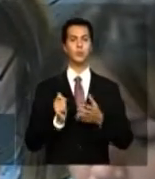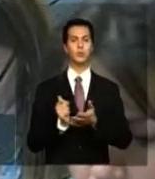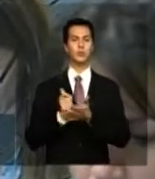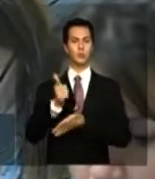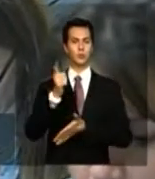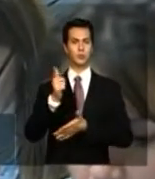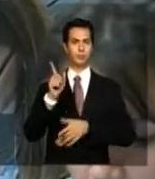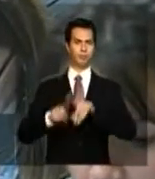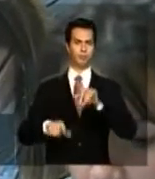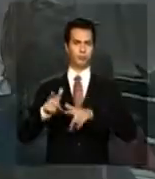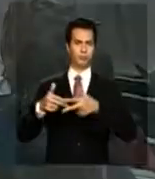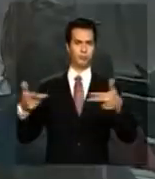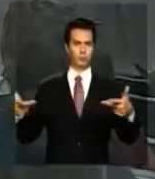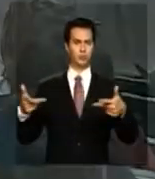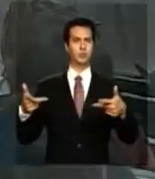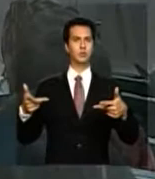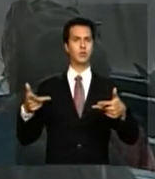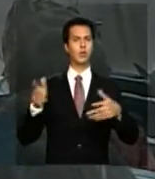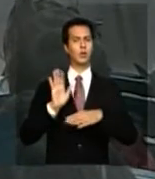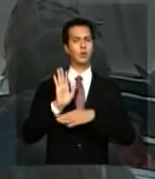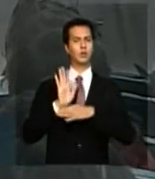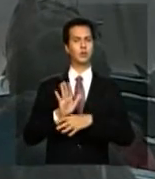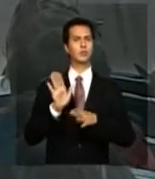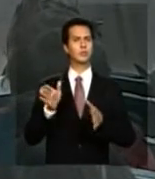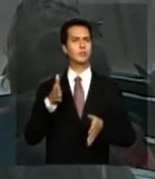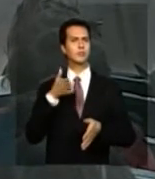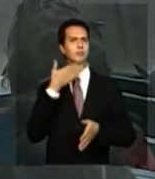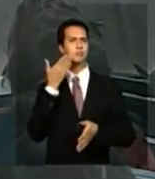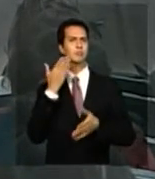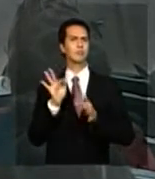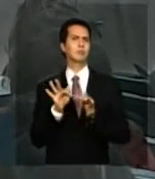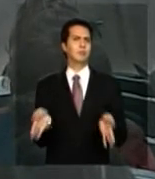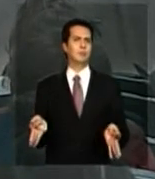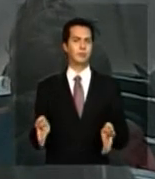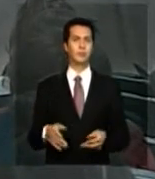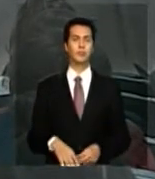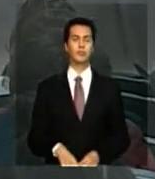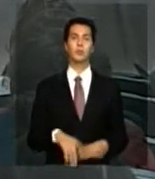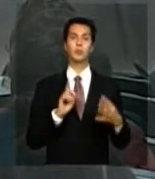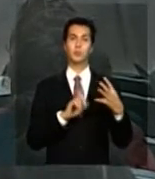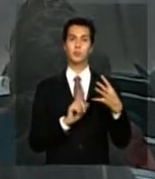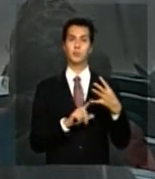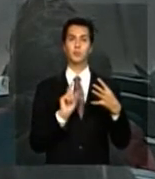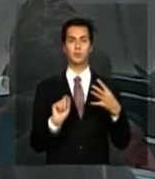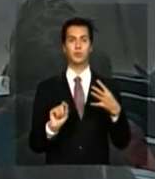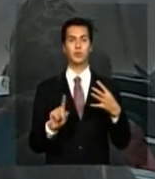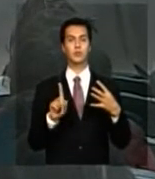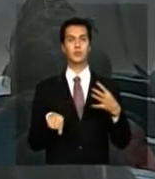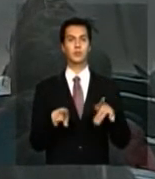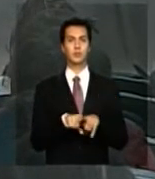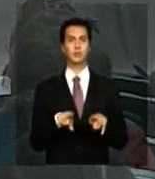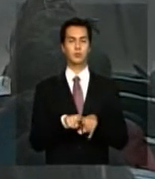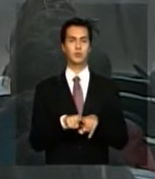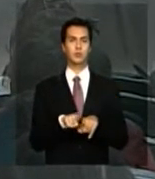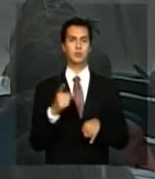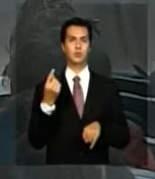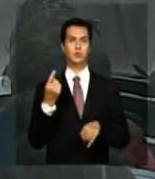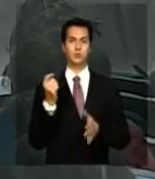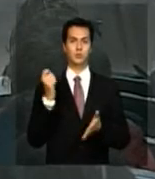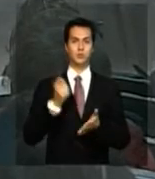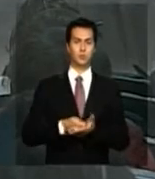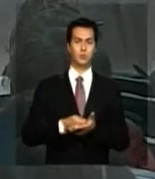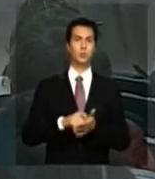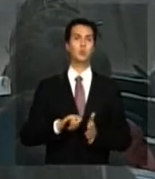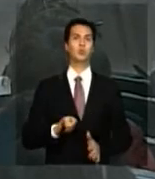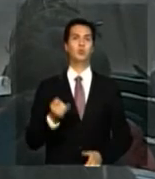bem e em quarto lugar realizar a redução do custo financeiro ou